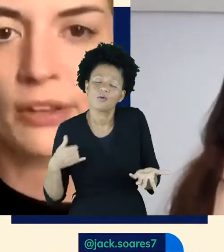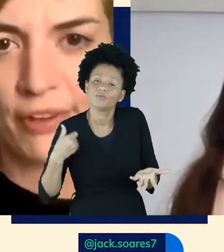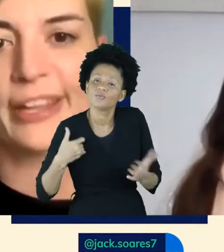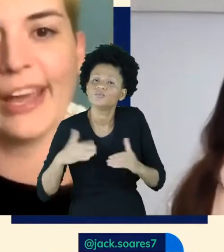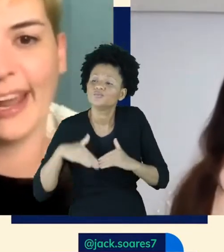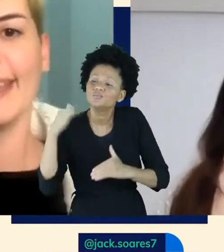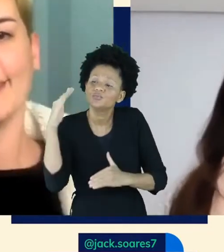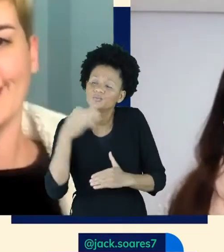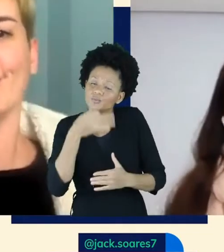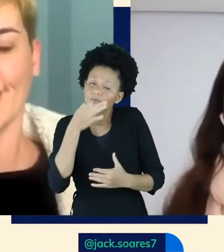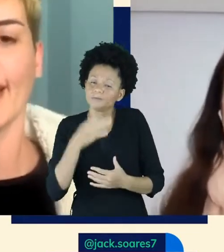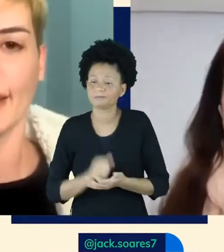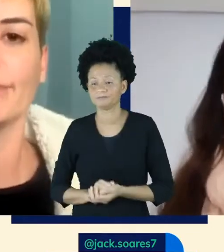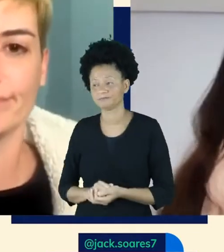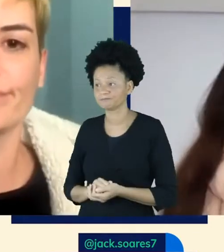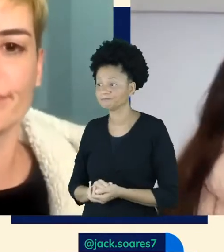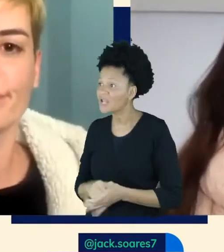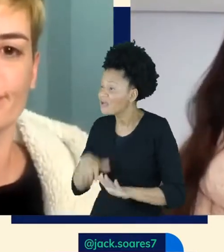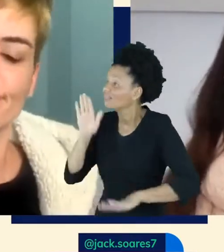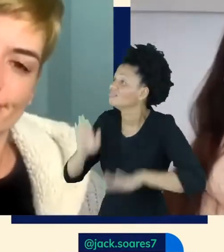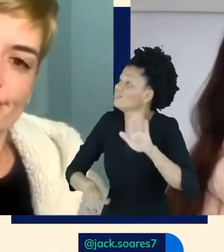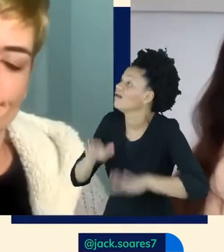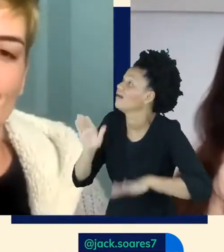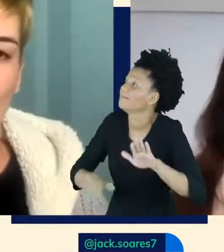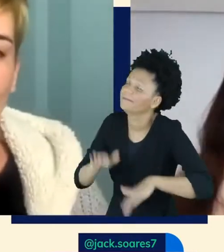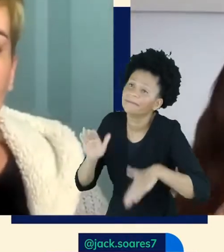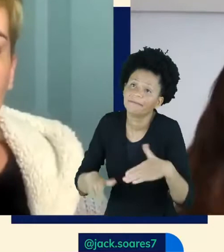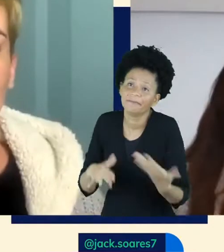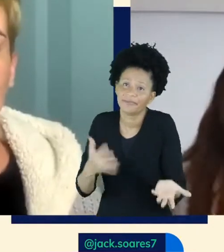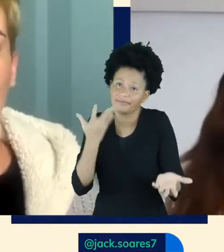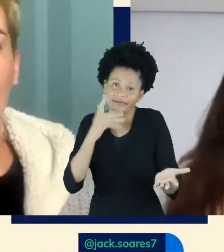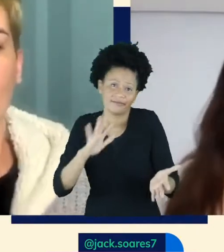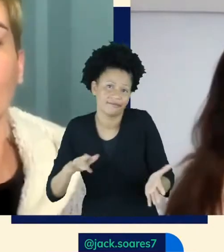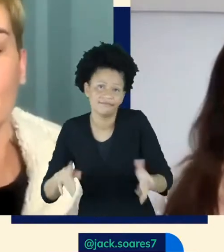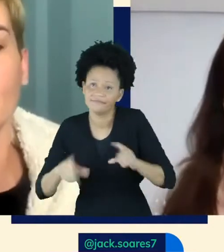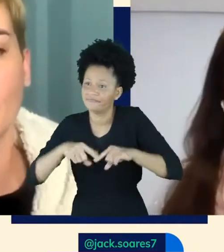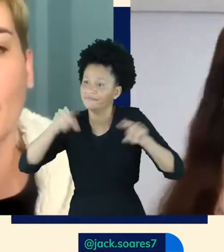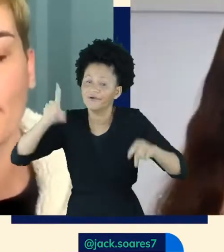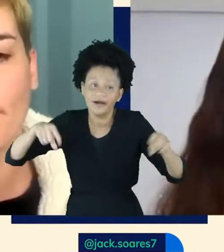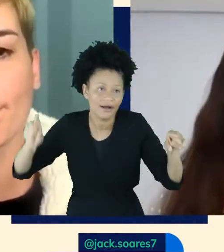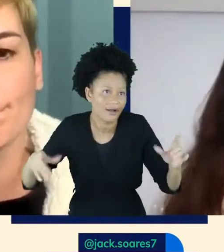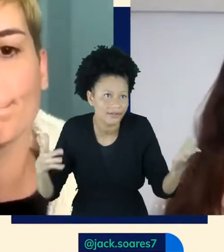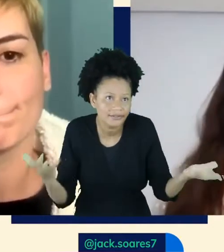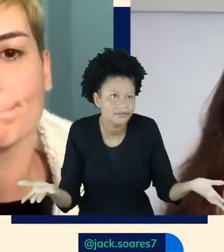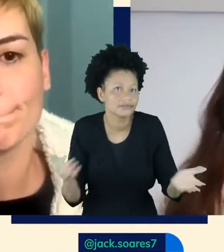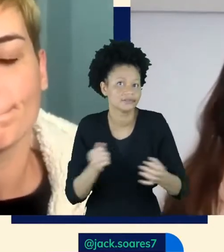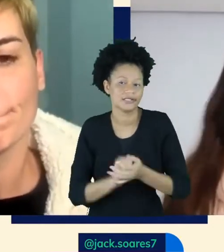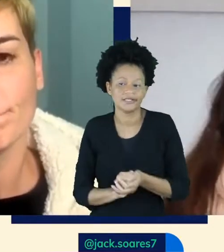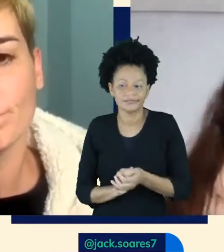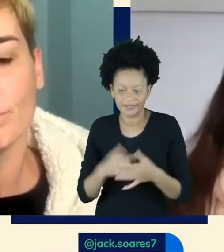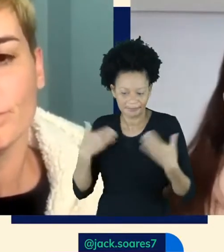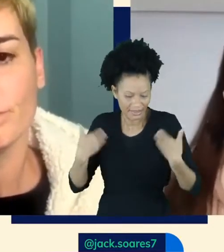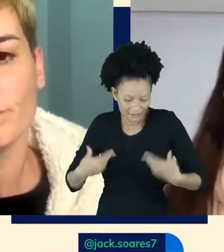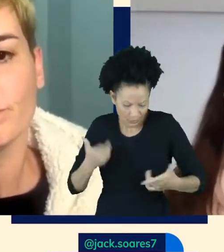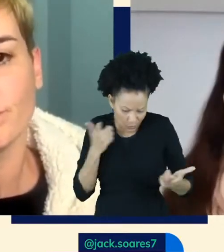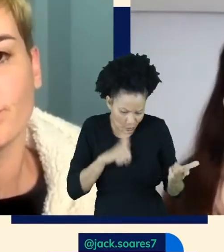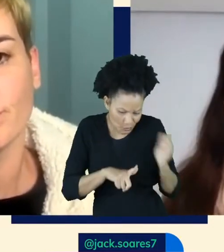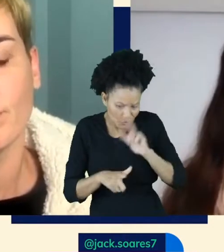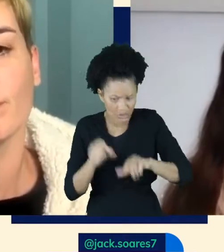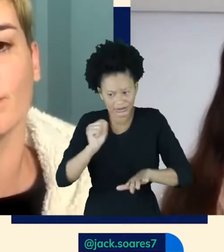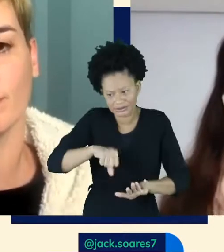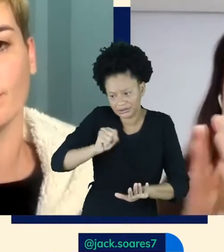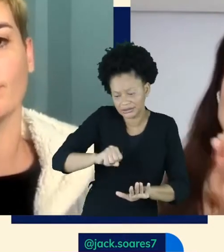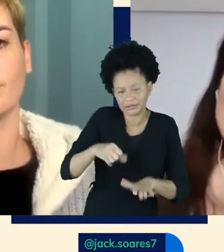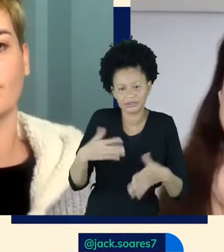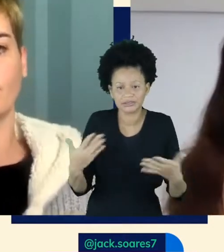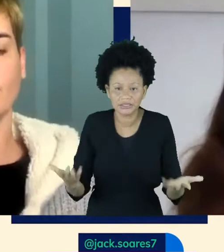depender muito da criança. Tem gente que vai variar, depende, né, da capacidade motora, mas a gente se a criança é